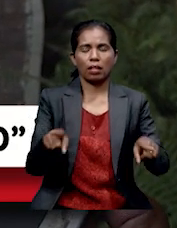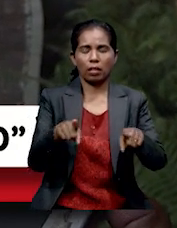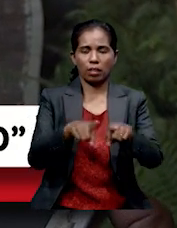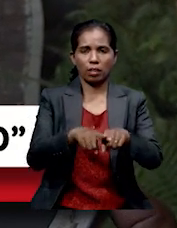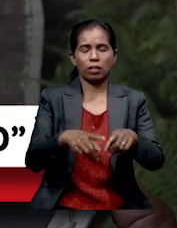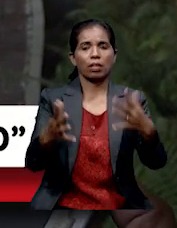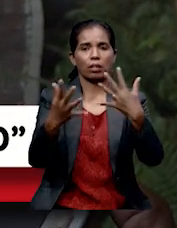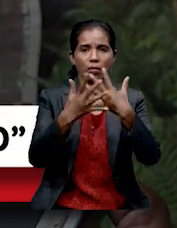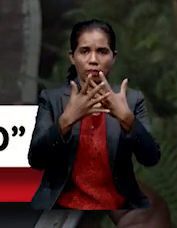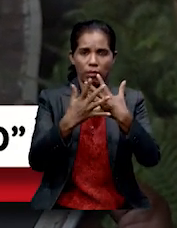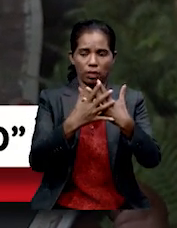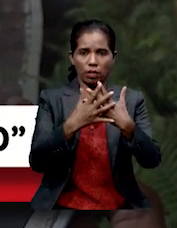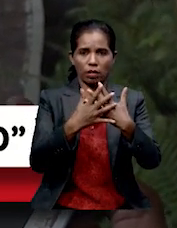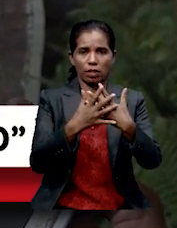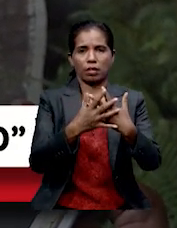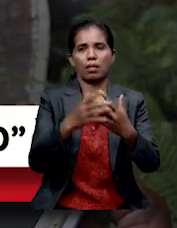tamhotu iha